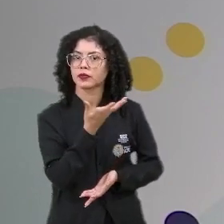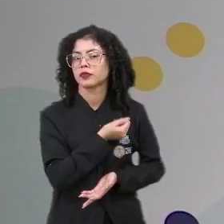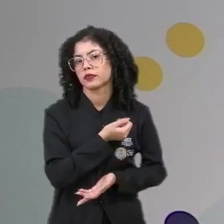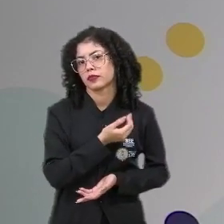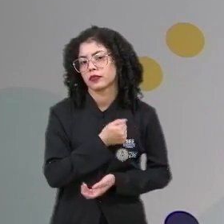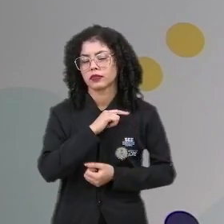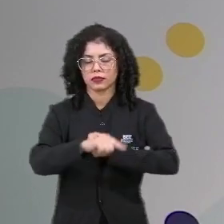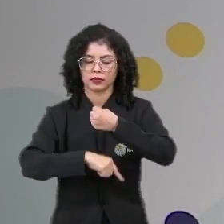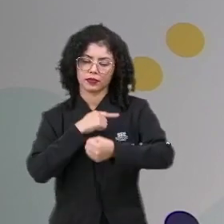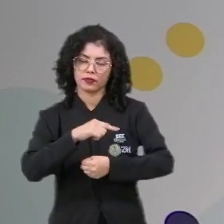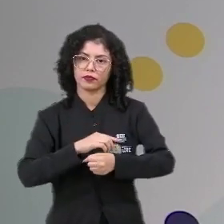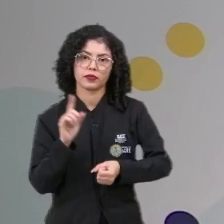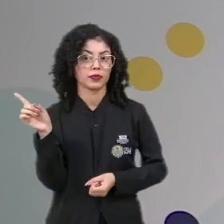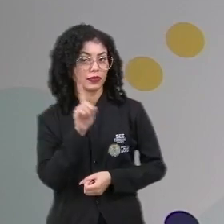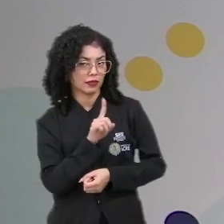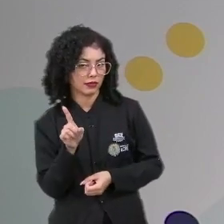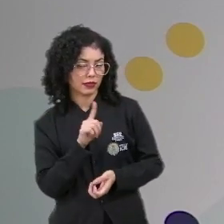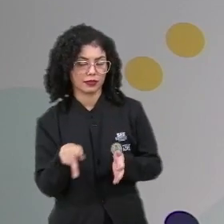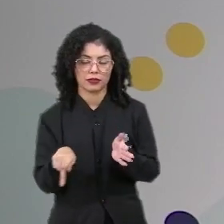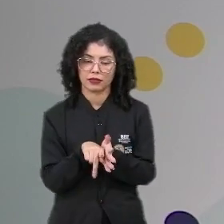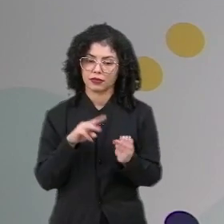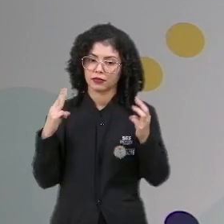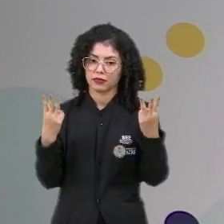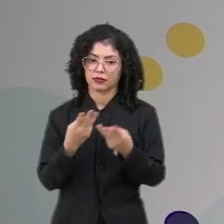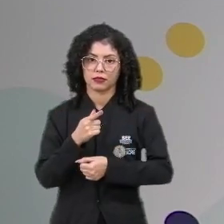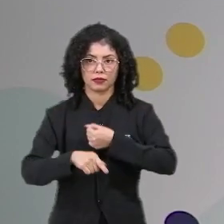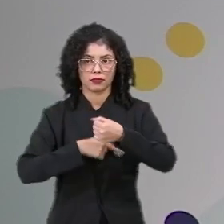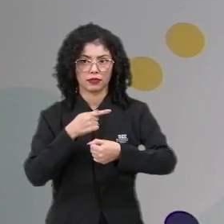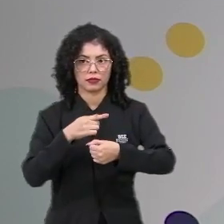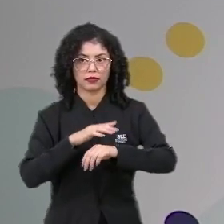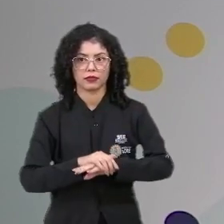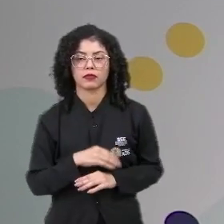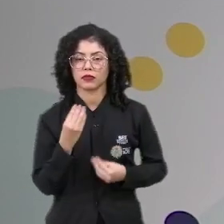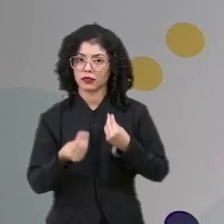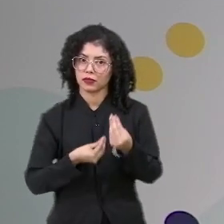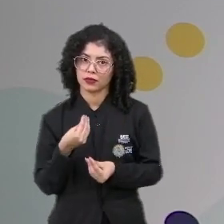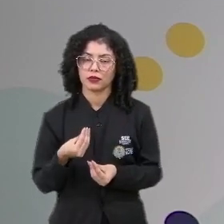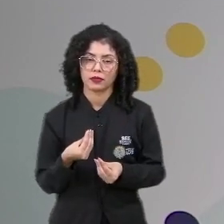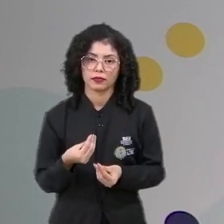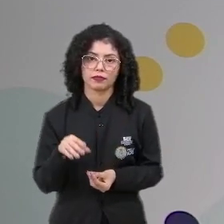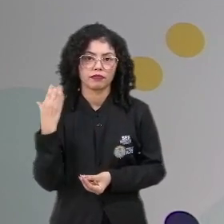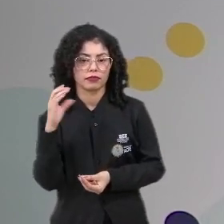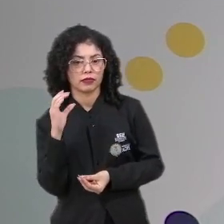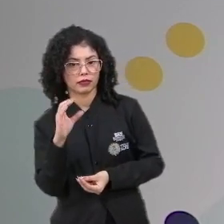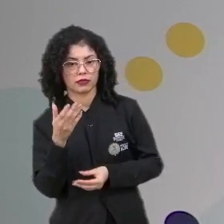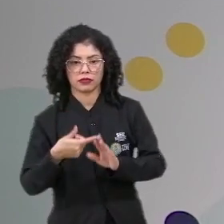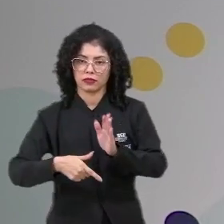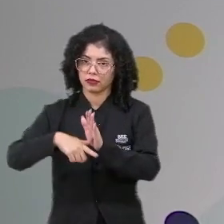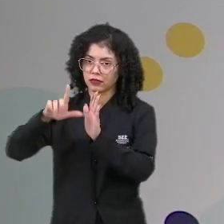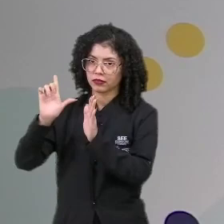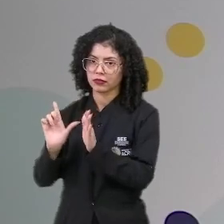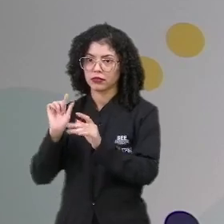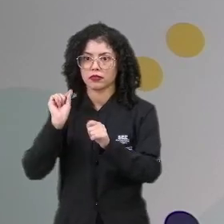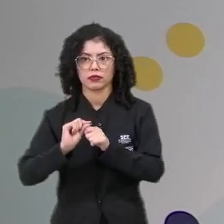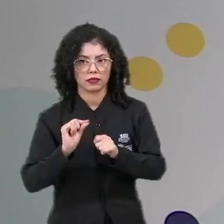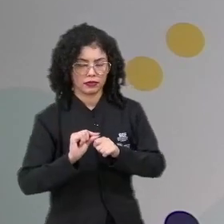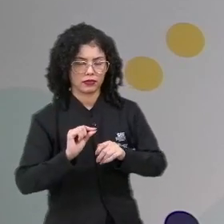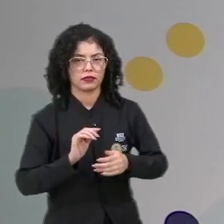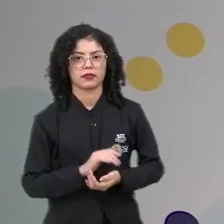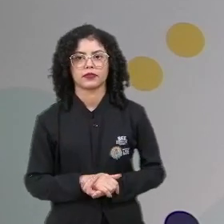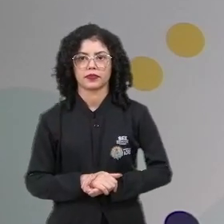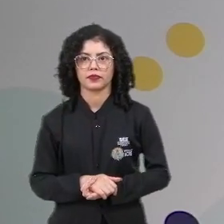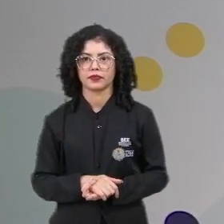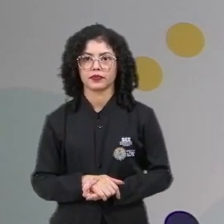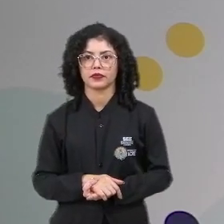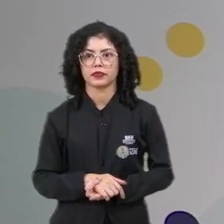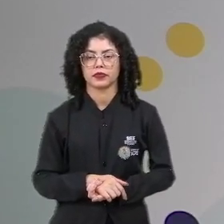número atômico e não pela sua massa atômica, como os cientistas anteriores haviam